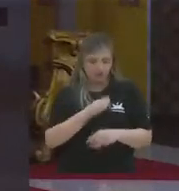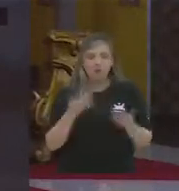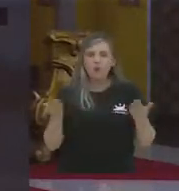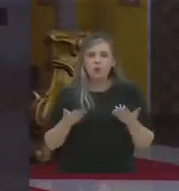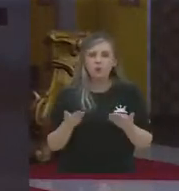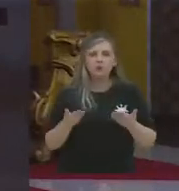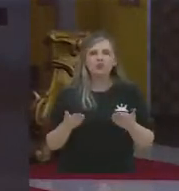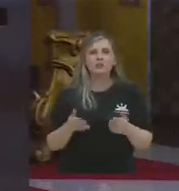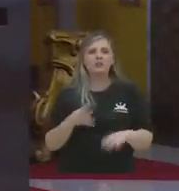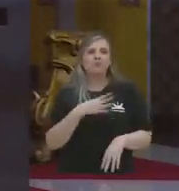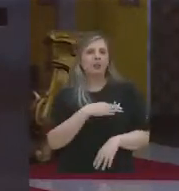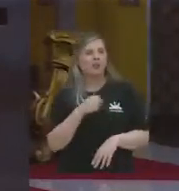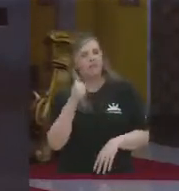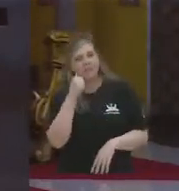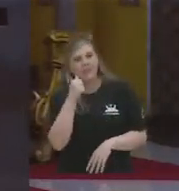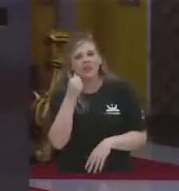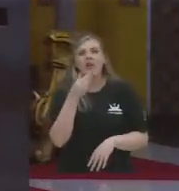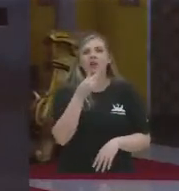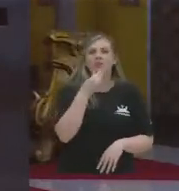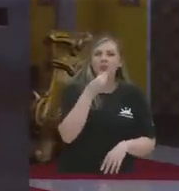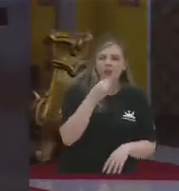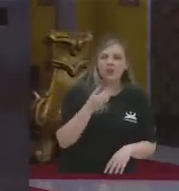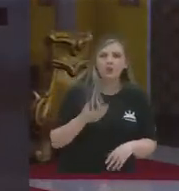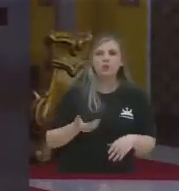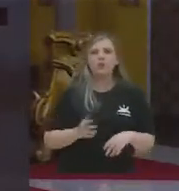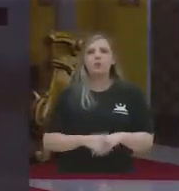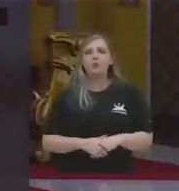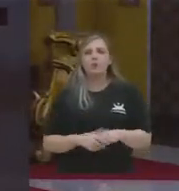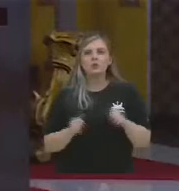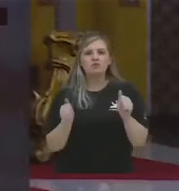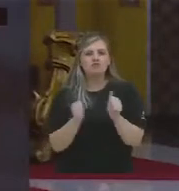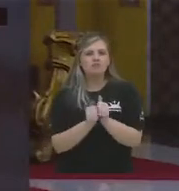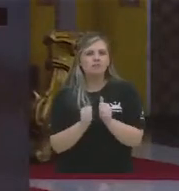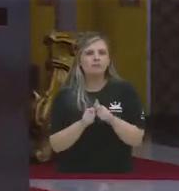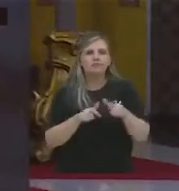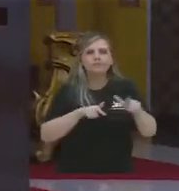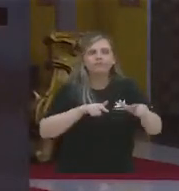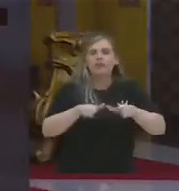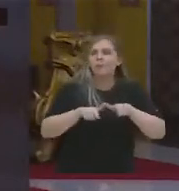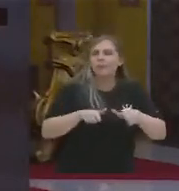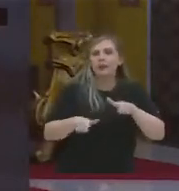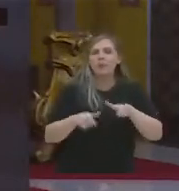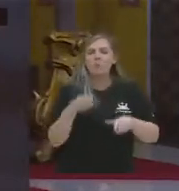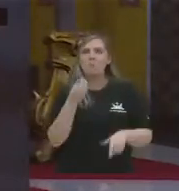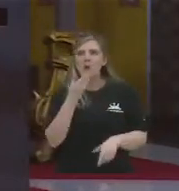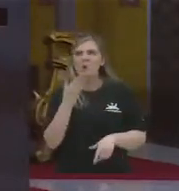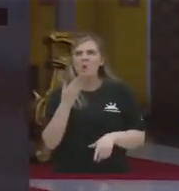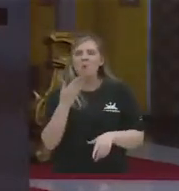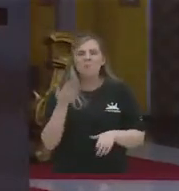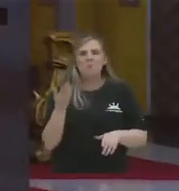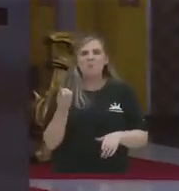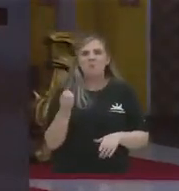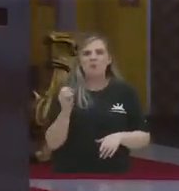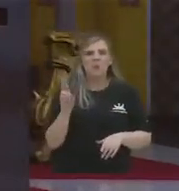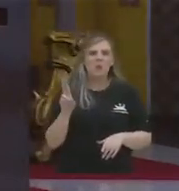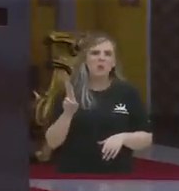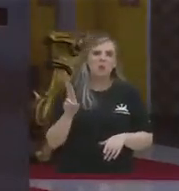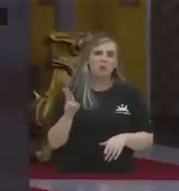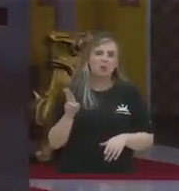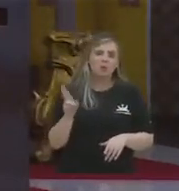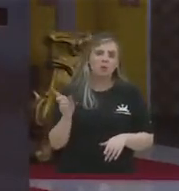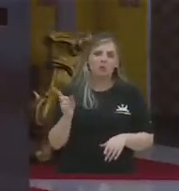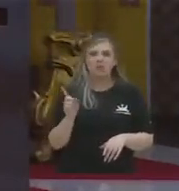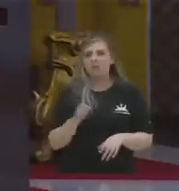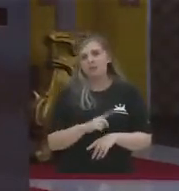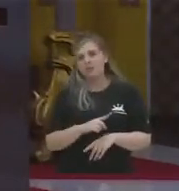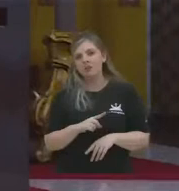tua filha, com o teu emprego bom ou não, com as tuas dívidas ou não. Esse é o